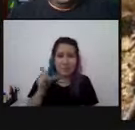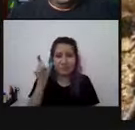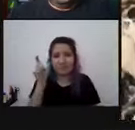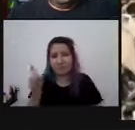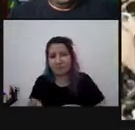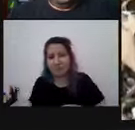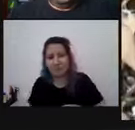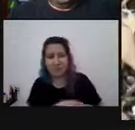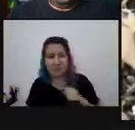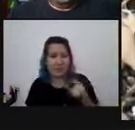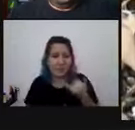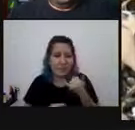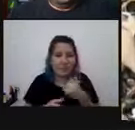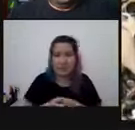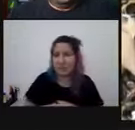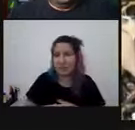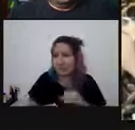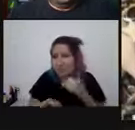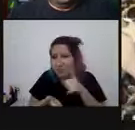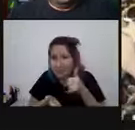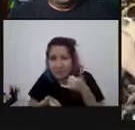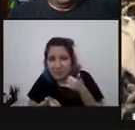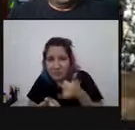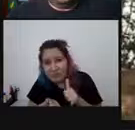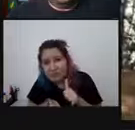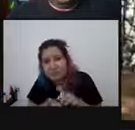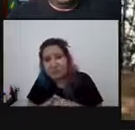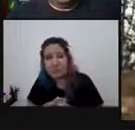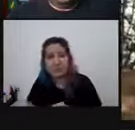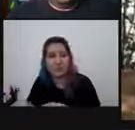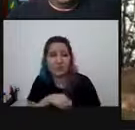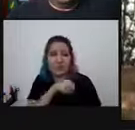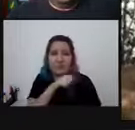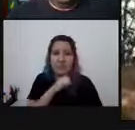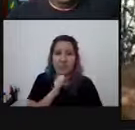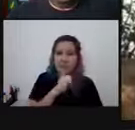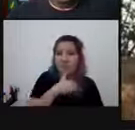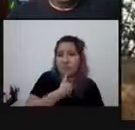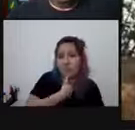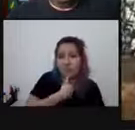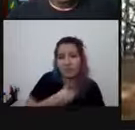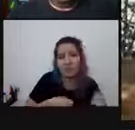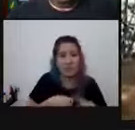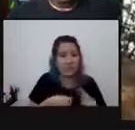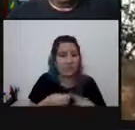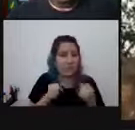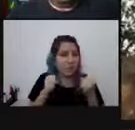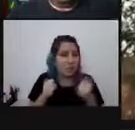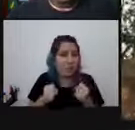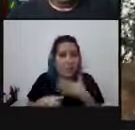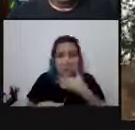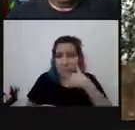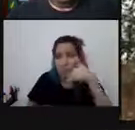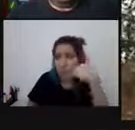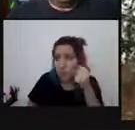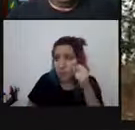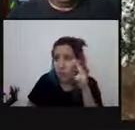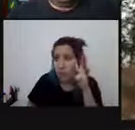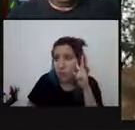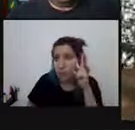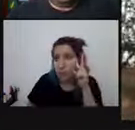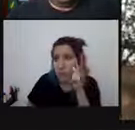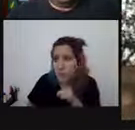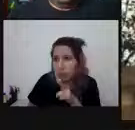mesmo drogas aqui. Um cenário triste para a cidade, mas que pode ser melhorado com um olhar de arquitetura, com um olhar